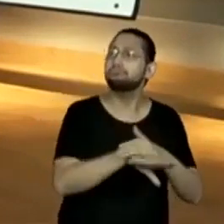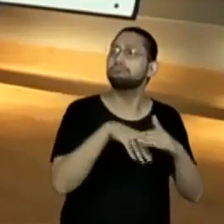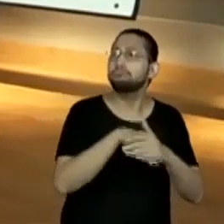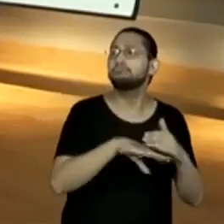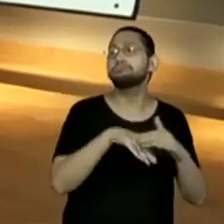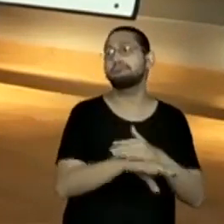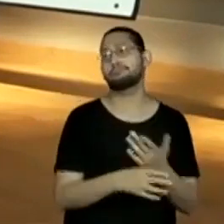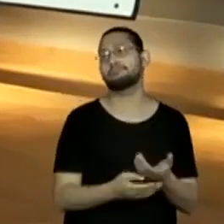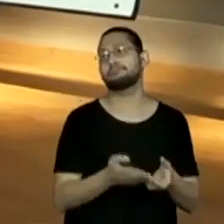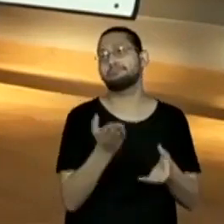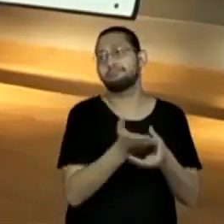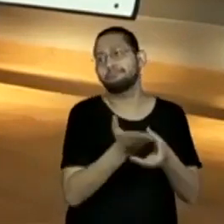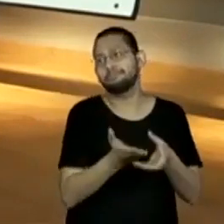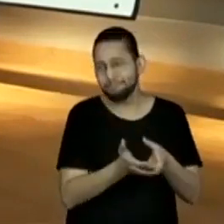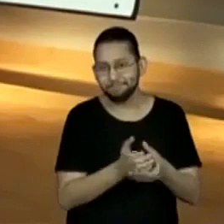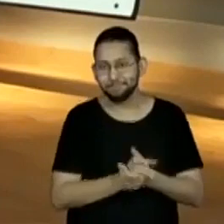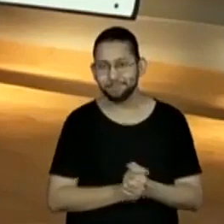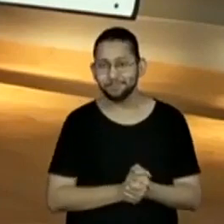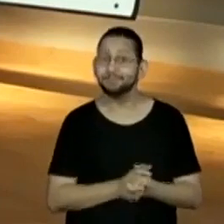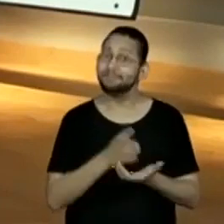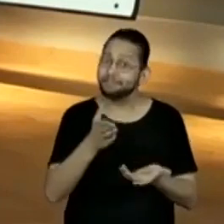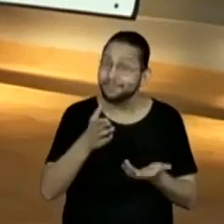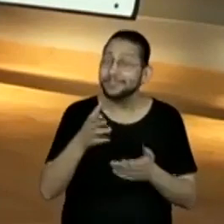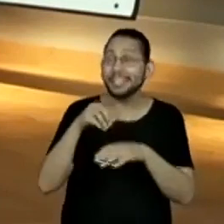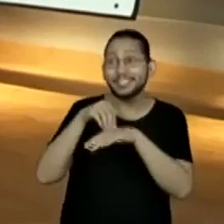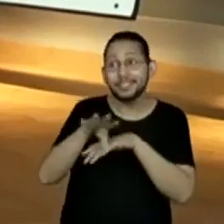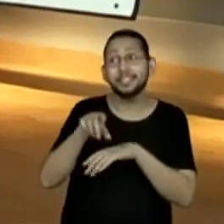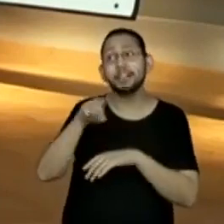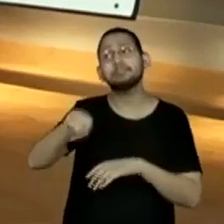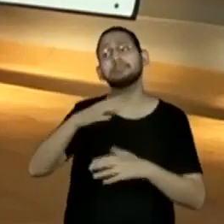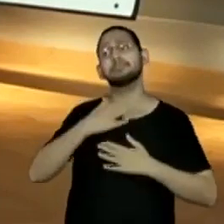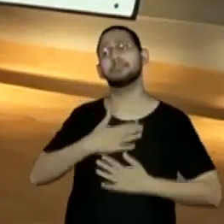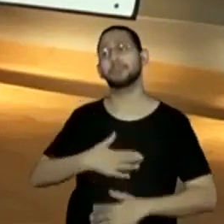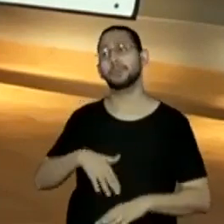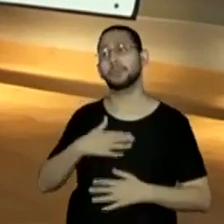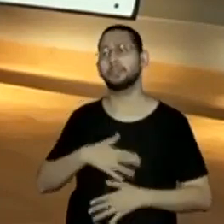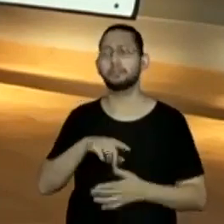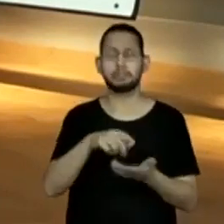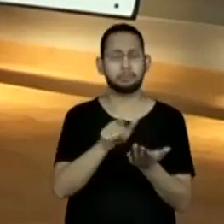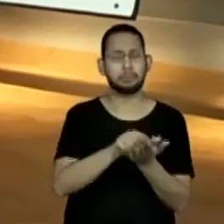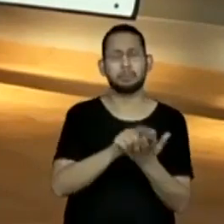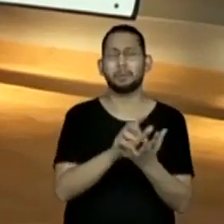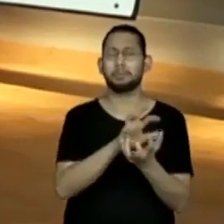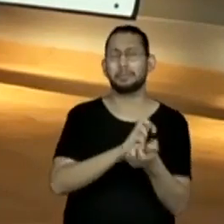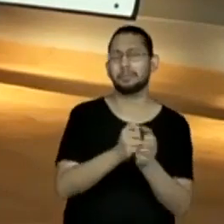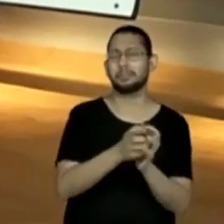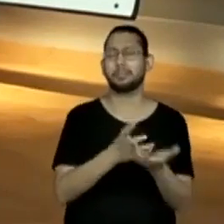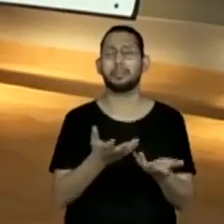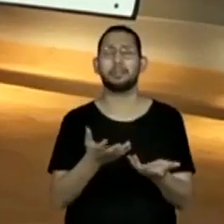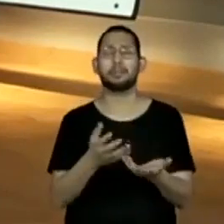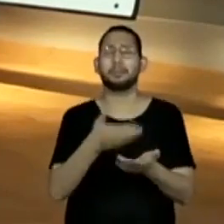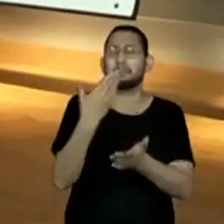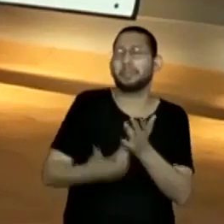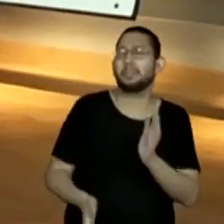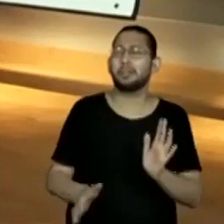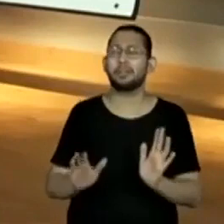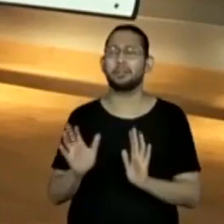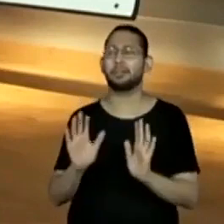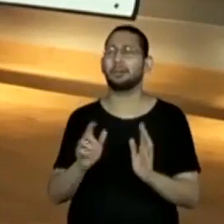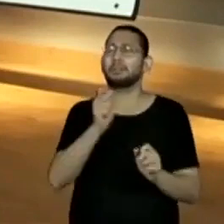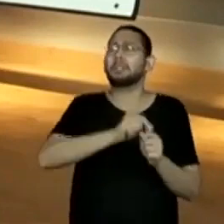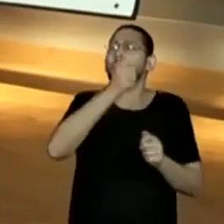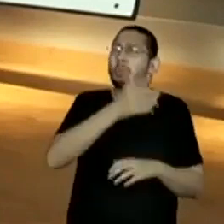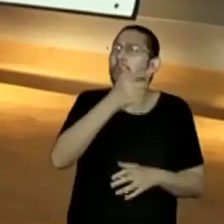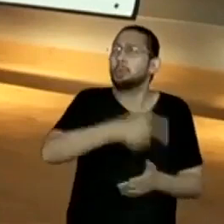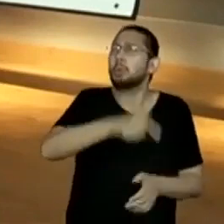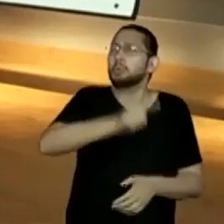tudo, vai ver a evolução. E fica tranquilo se o seu filho amassar a folha, se ele perder a folha, fica tranquilo, pois